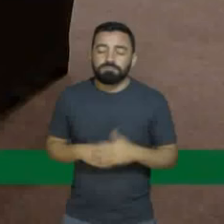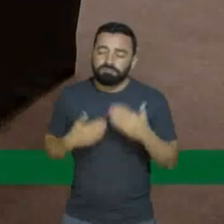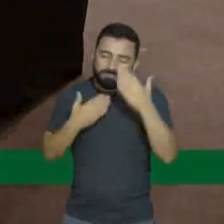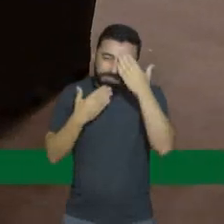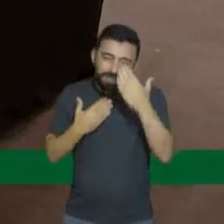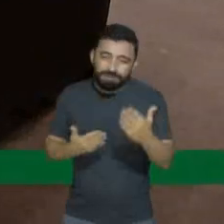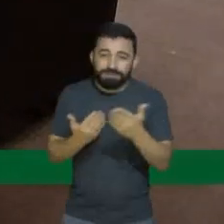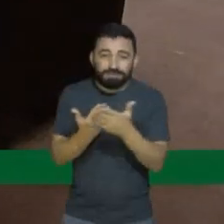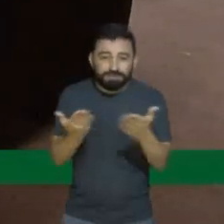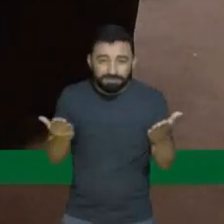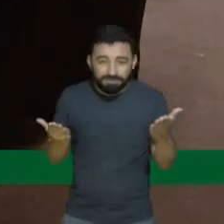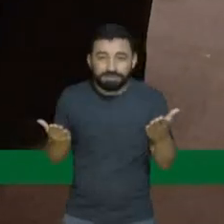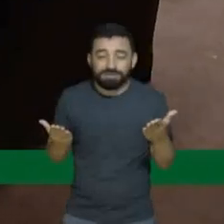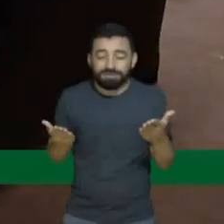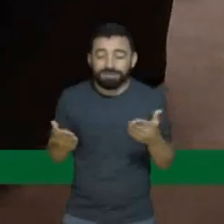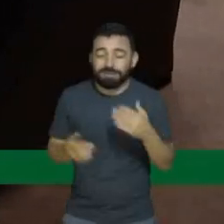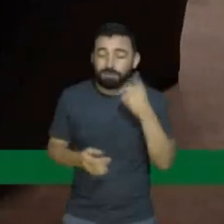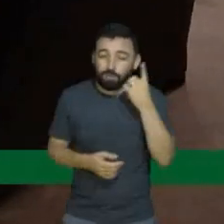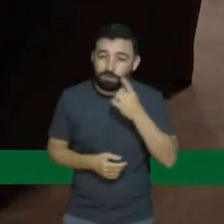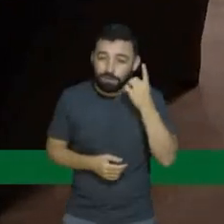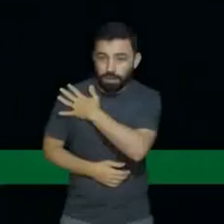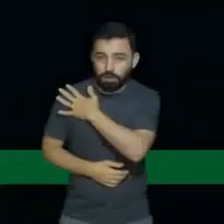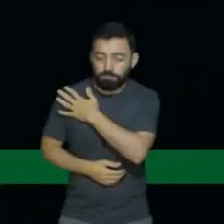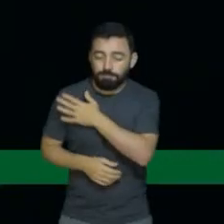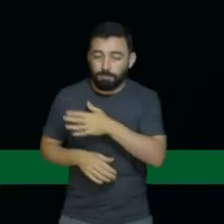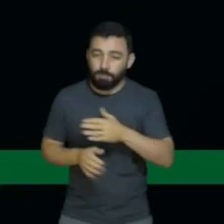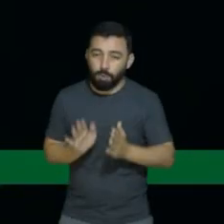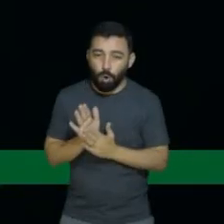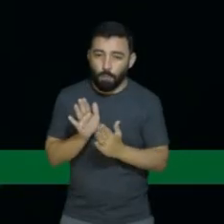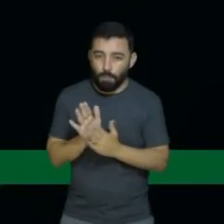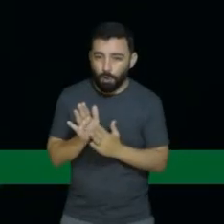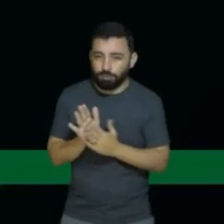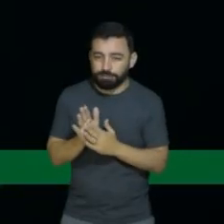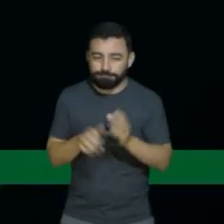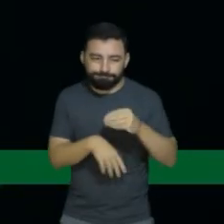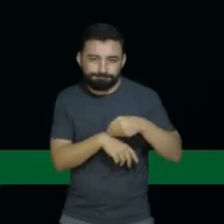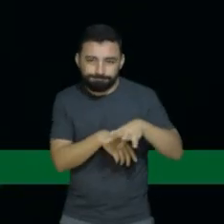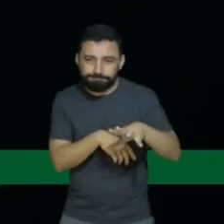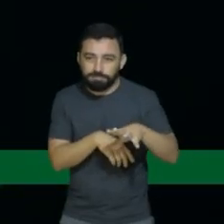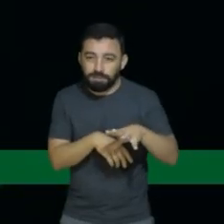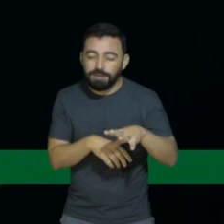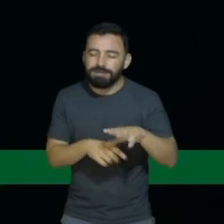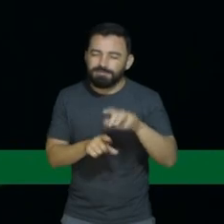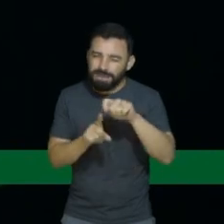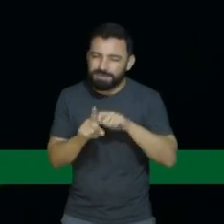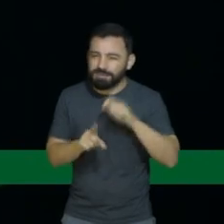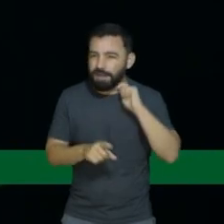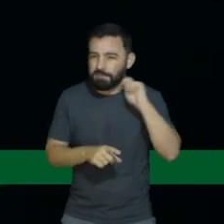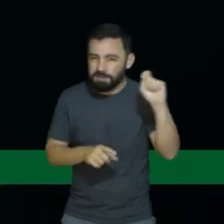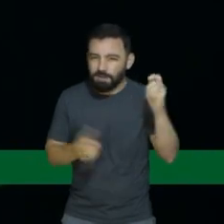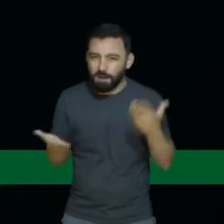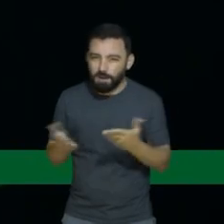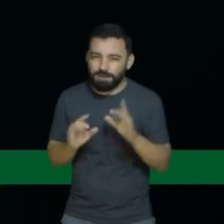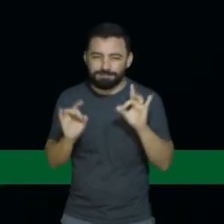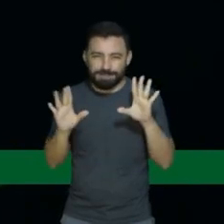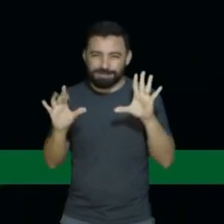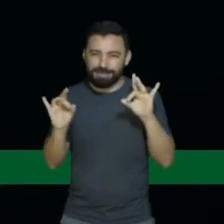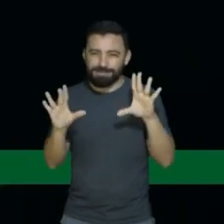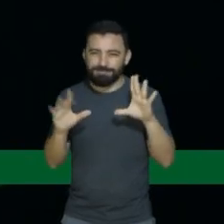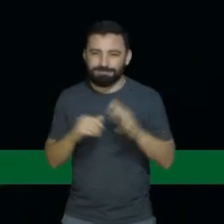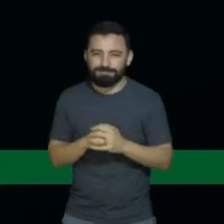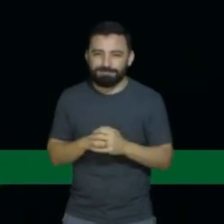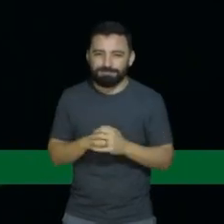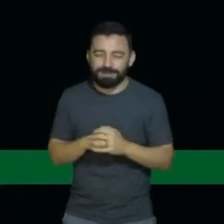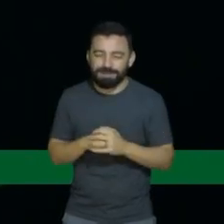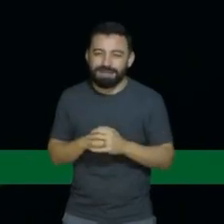deputado Napoleão por levar a proposta. Sem dúvida, o mês de abril ganhou um brilho especial com o mês